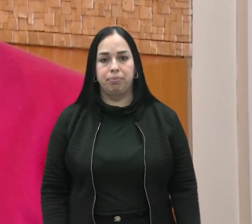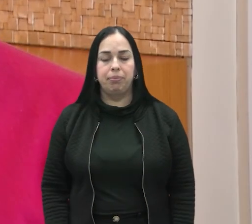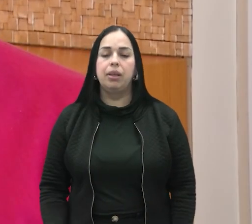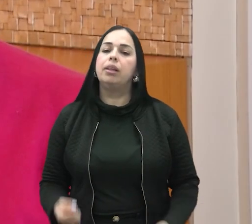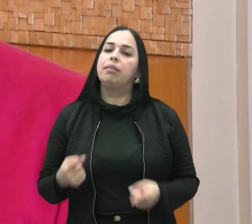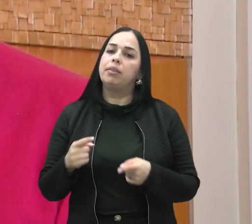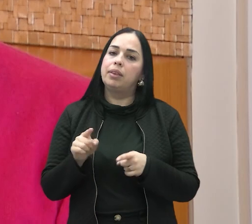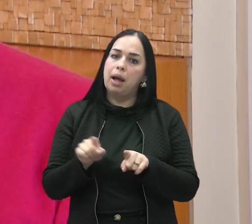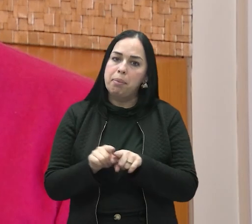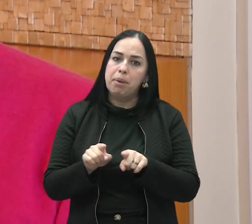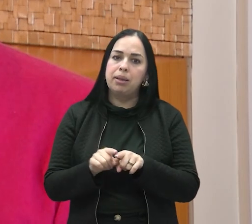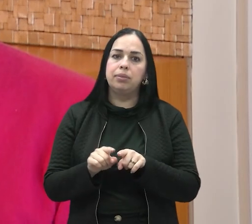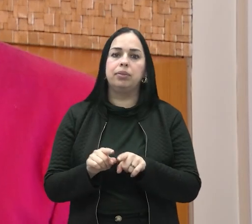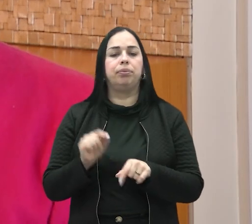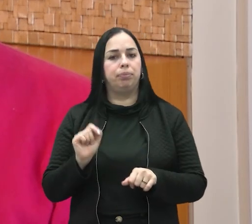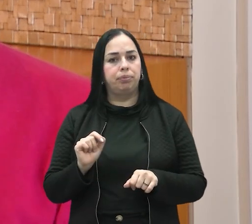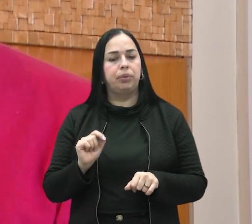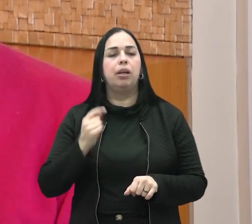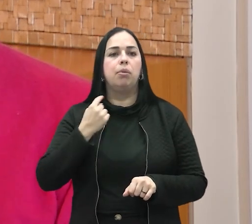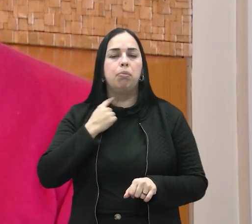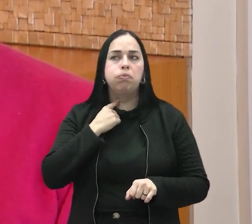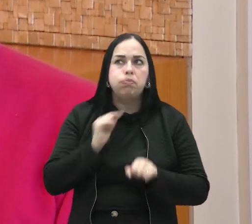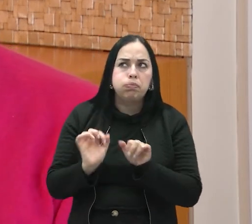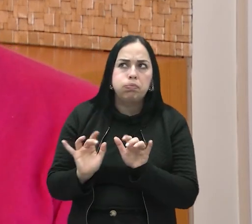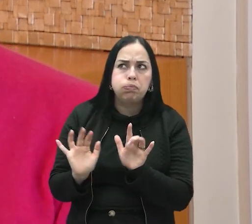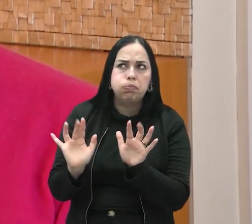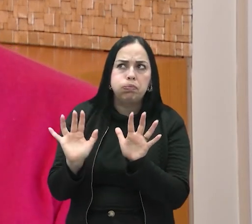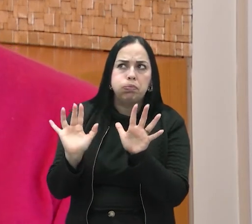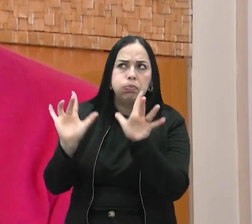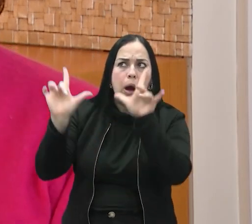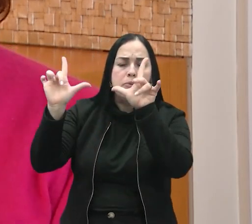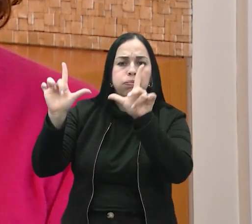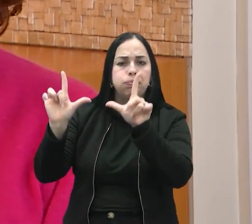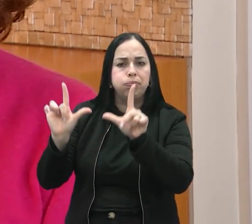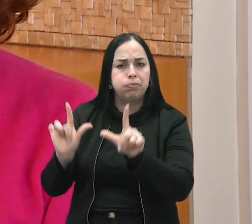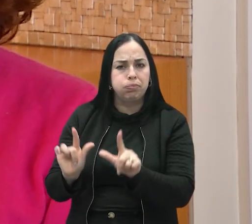da necessidade do aumento da ambição na redução ou limitação de emissões de